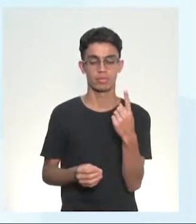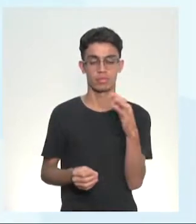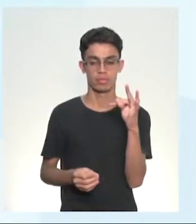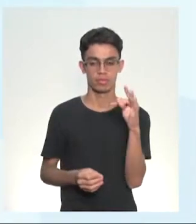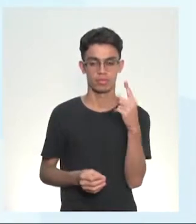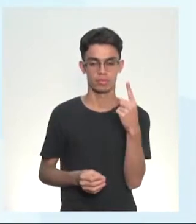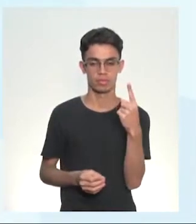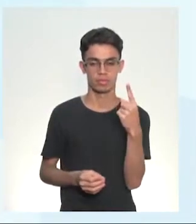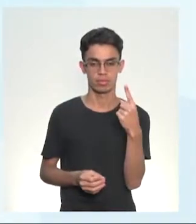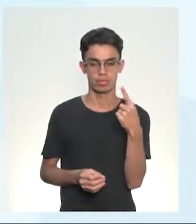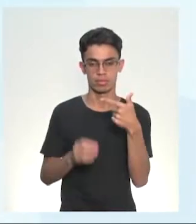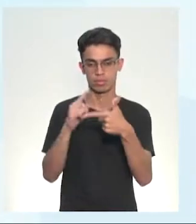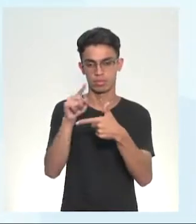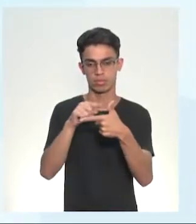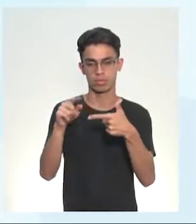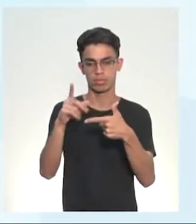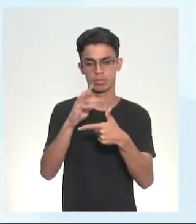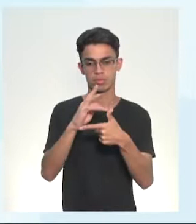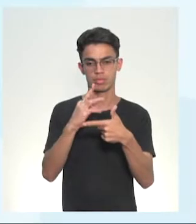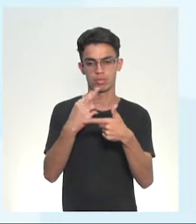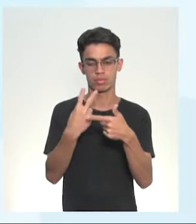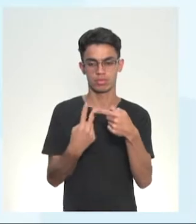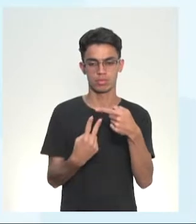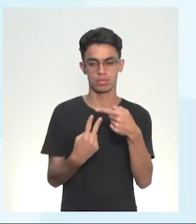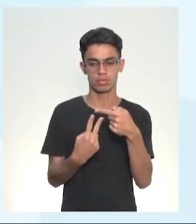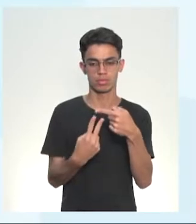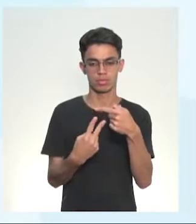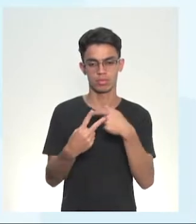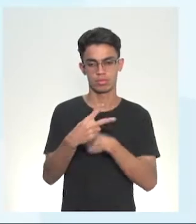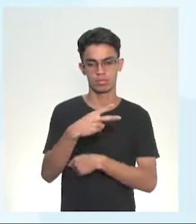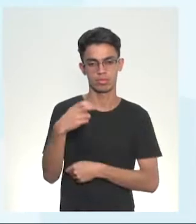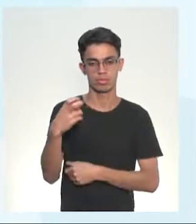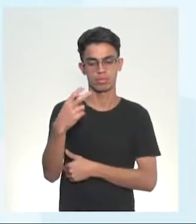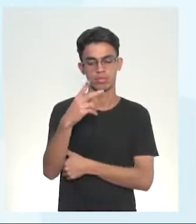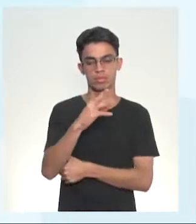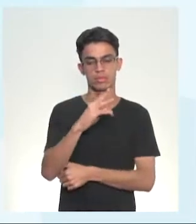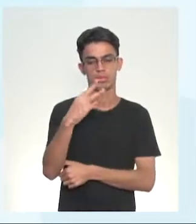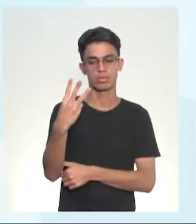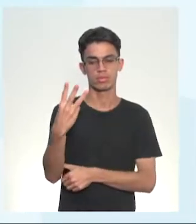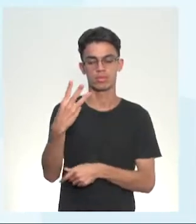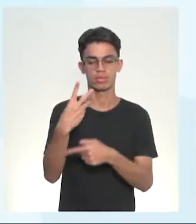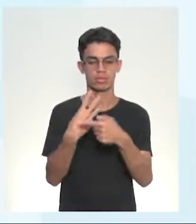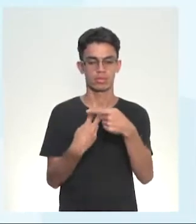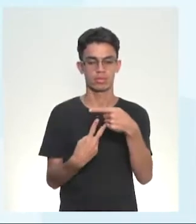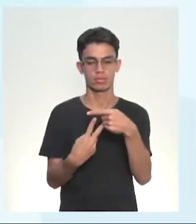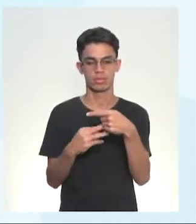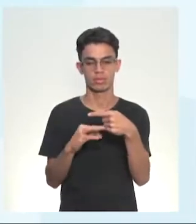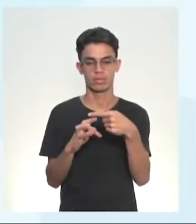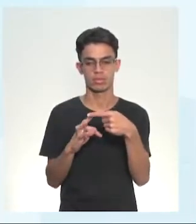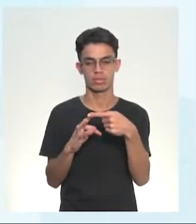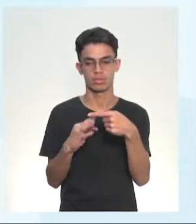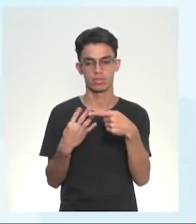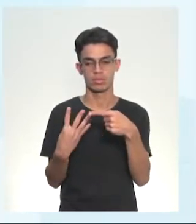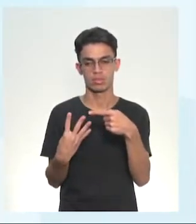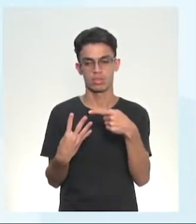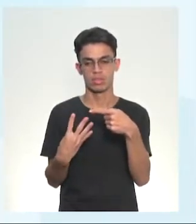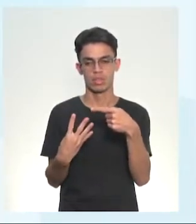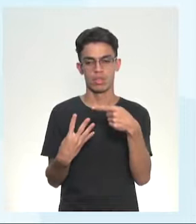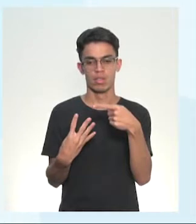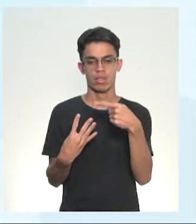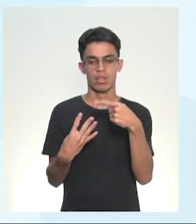T1 dividido por T2 igual o da grandeza 2, T3 dividido por T4.